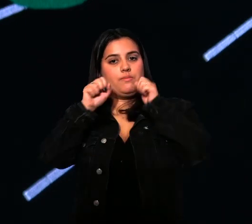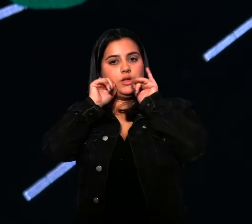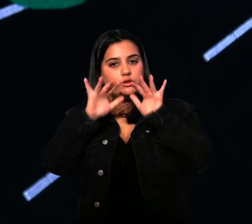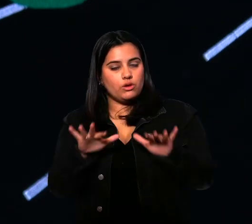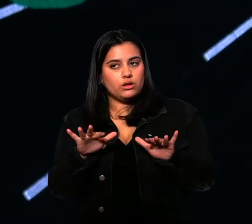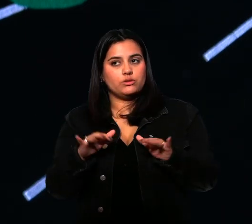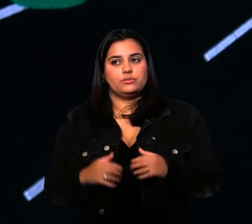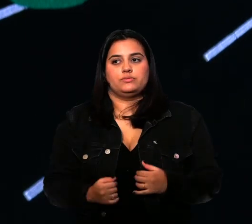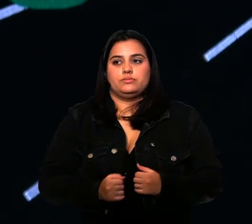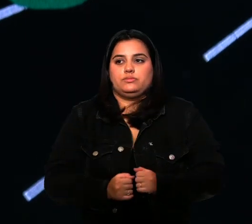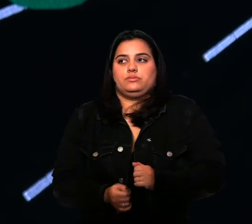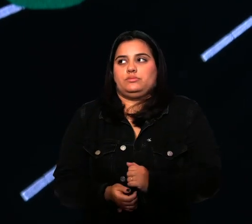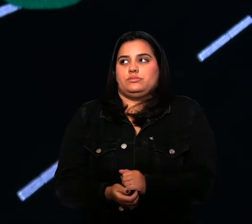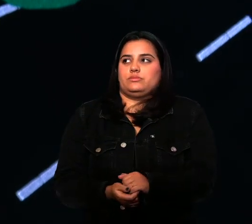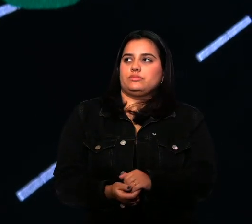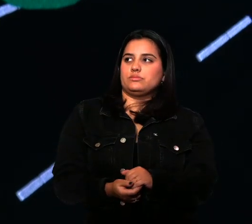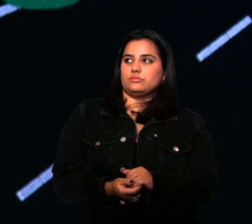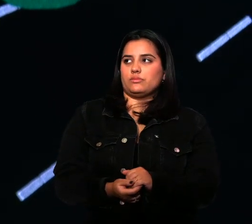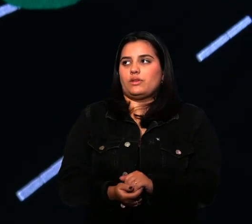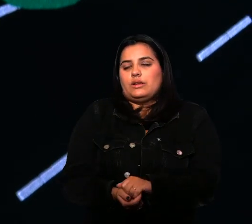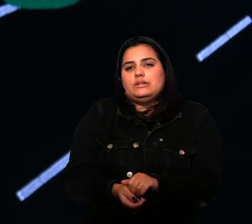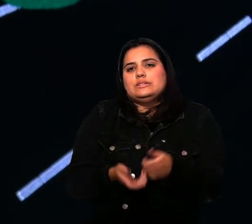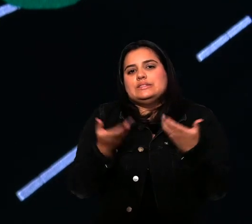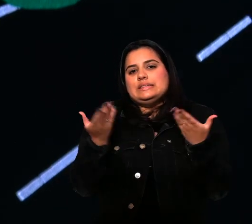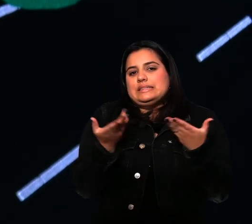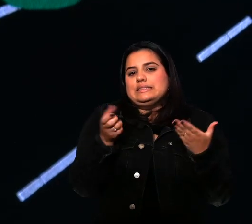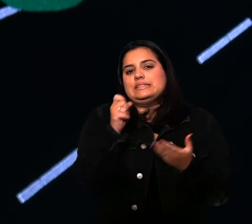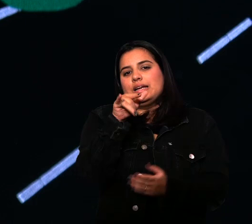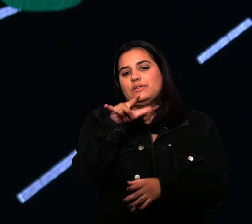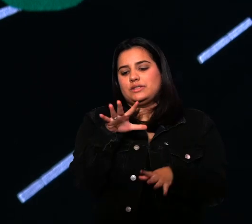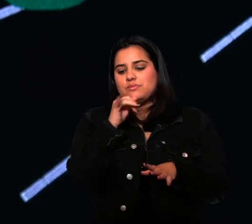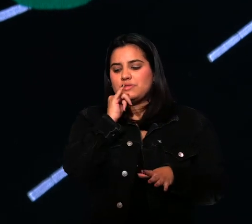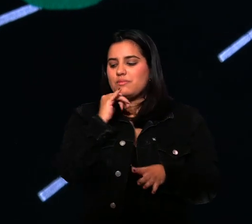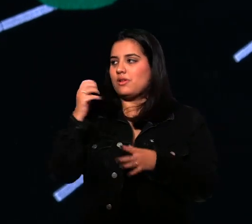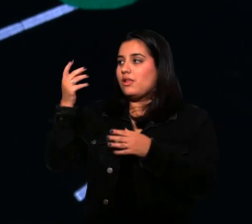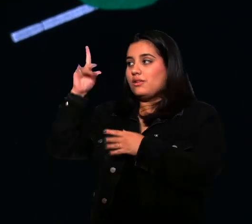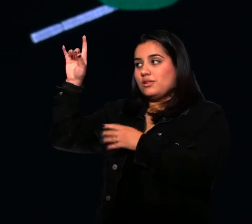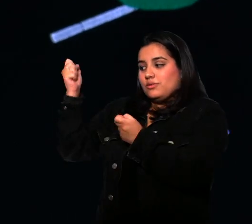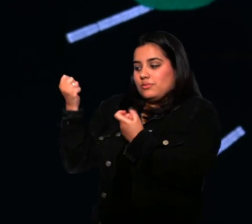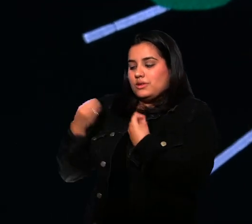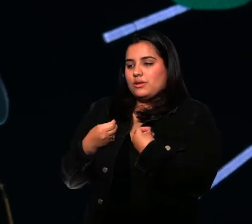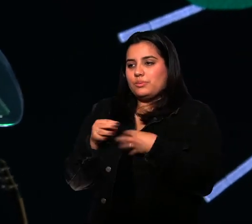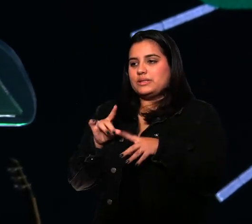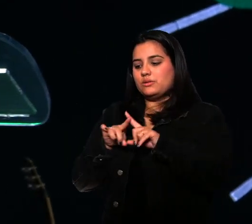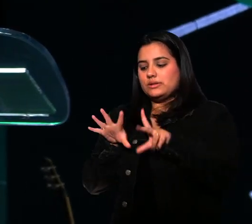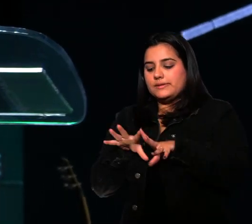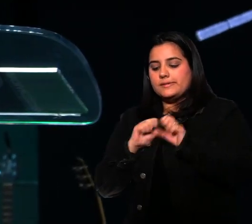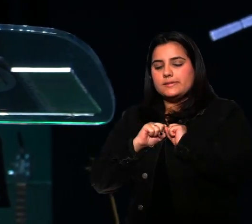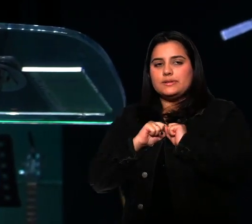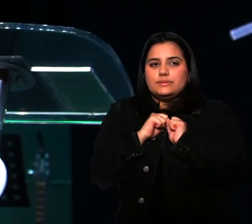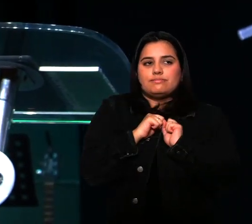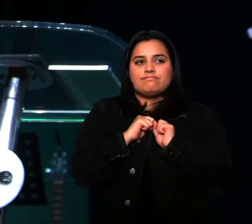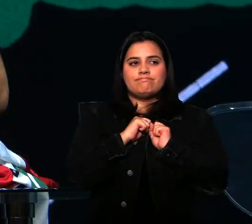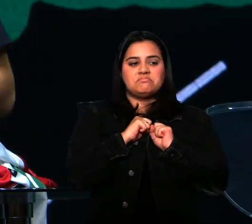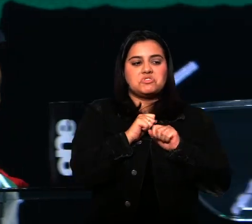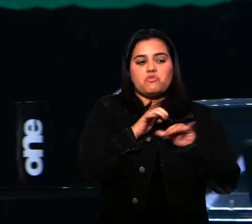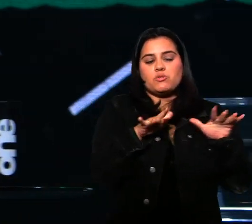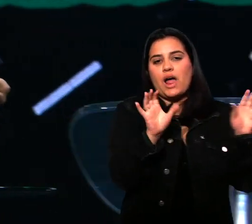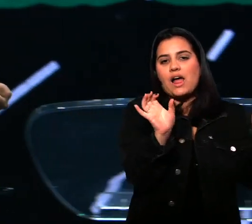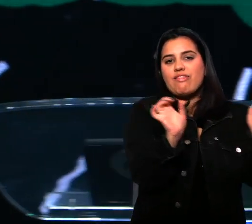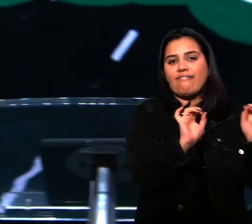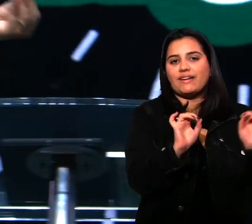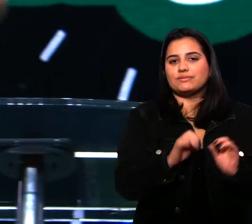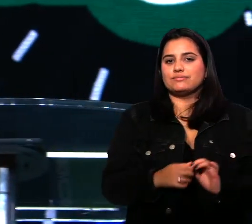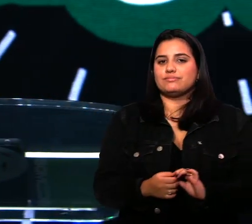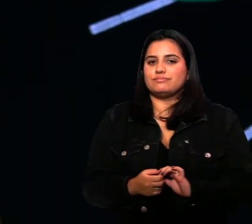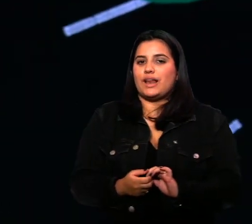rapidamente. Agora, será que em algum momento você não tem retido bênçãos do alto sobre a tua vida no meio do corpo de Cristo? E tem tirado